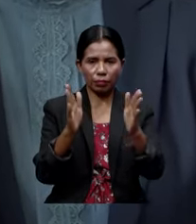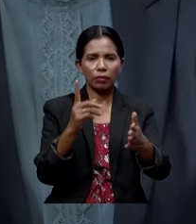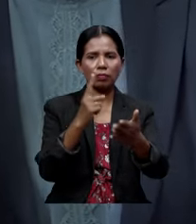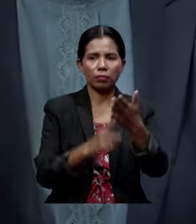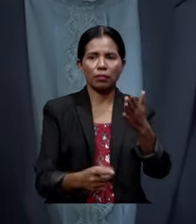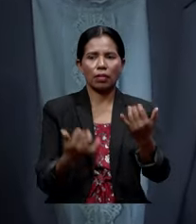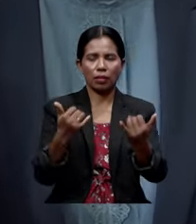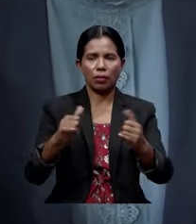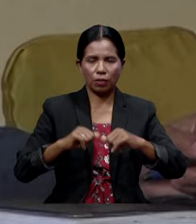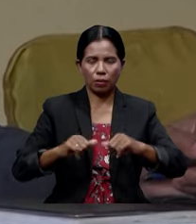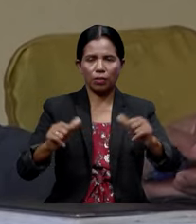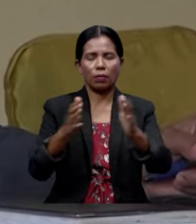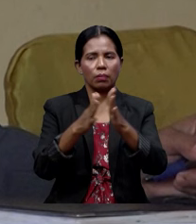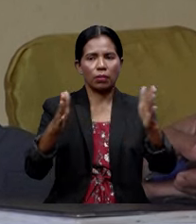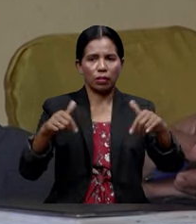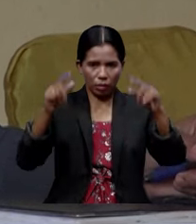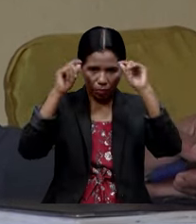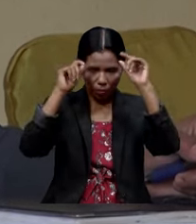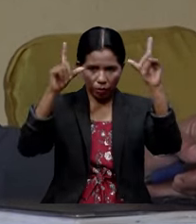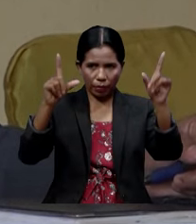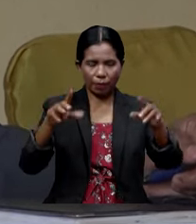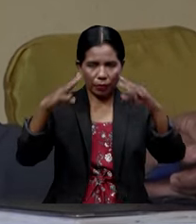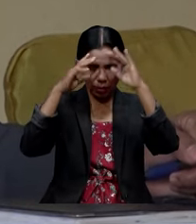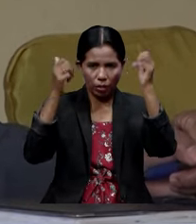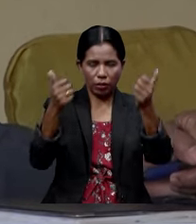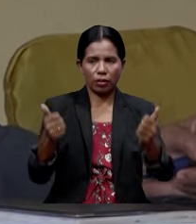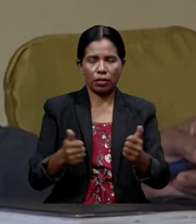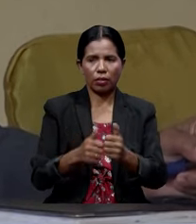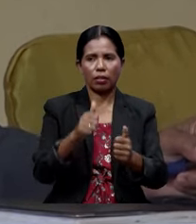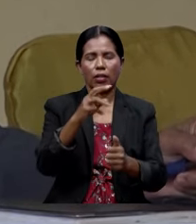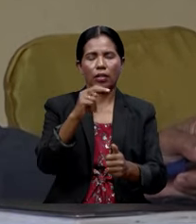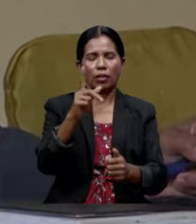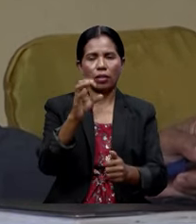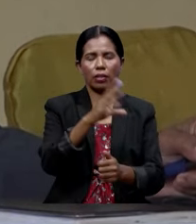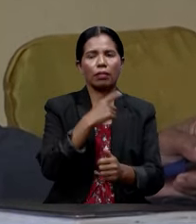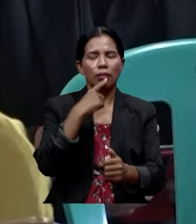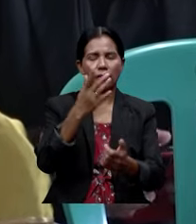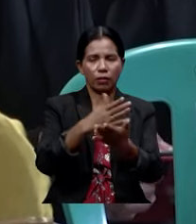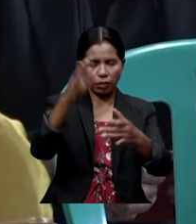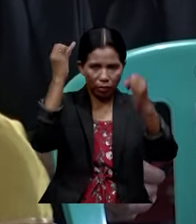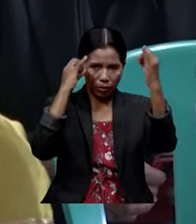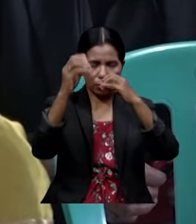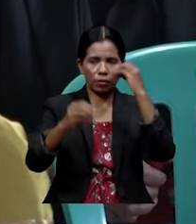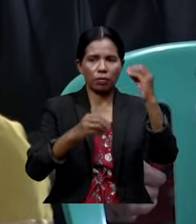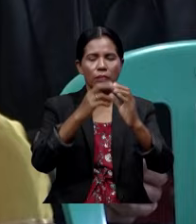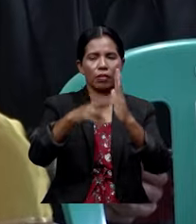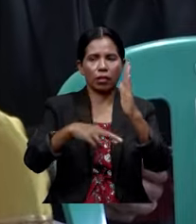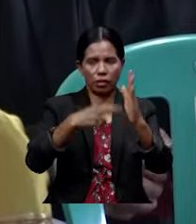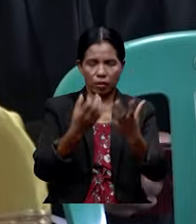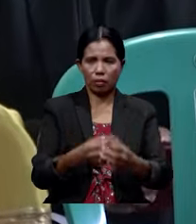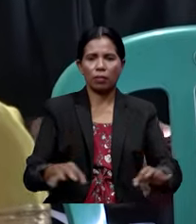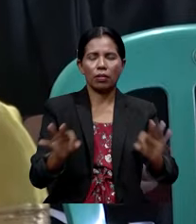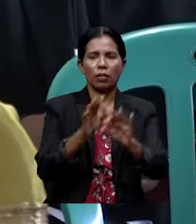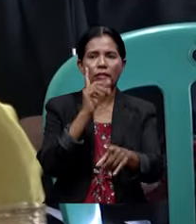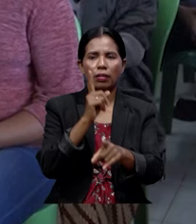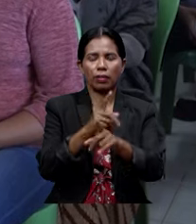gor lao ma kaslo se timolara. Presidente da Autoridade Ainaro Hatete, sensibilização e informação com o novo regulamento é importante,